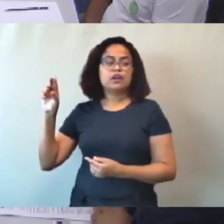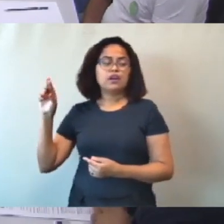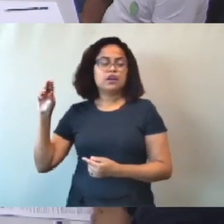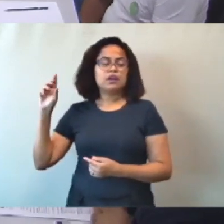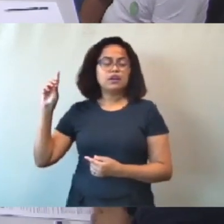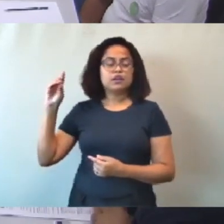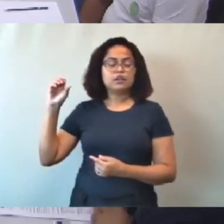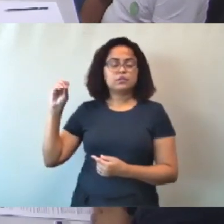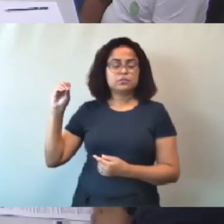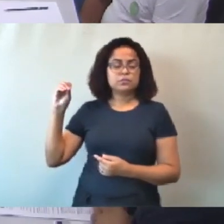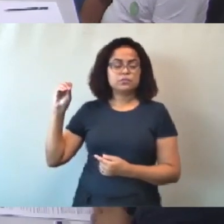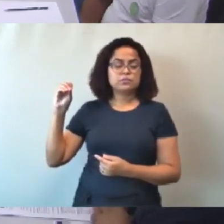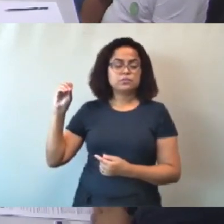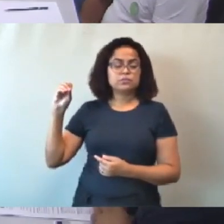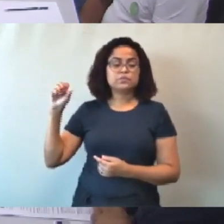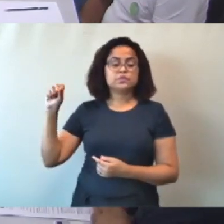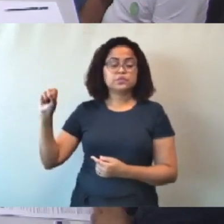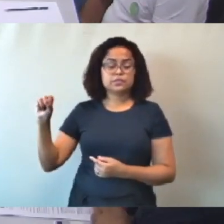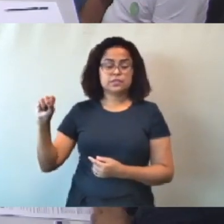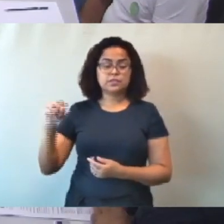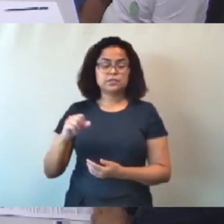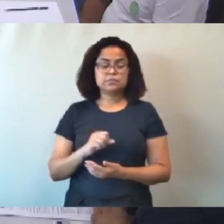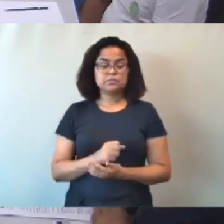Eduardo Santana.